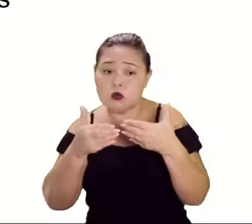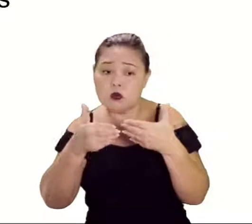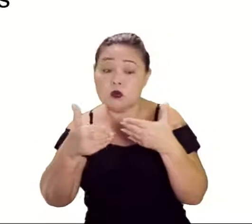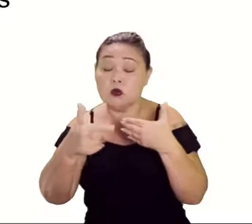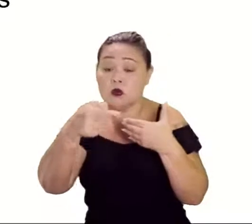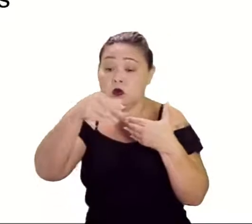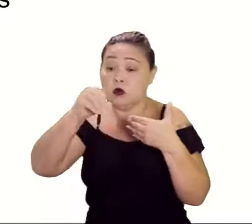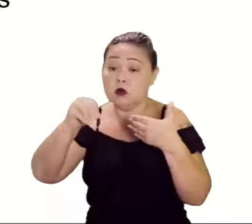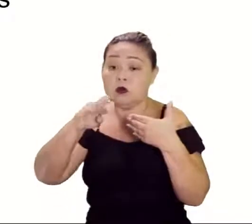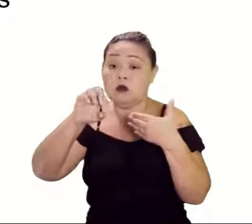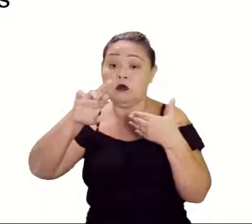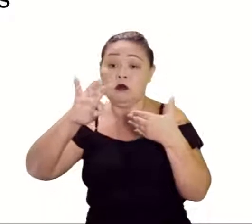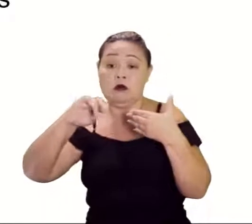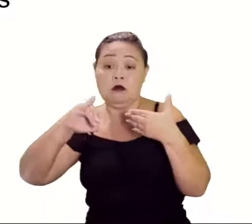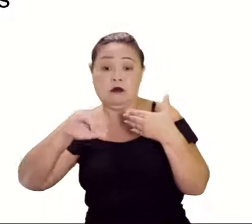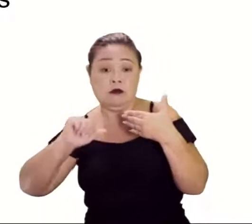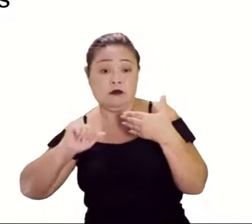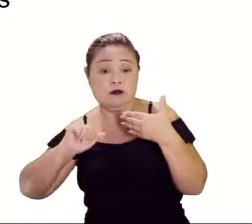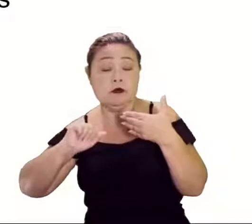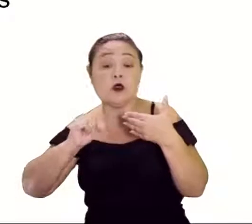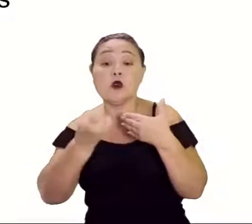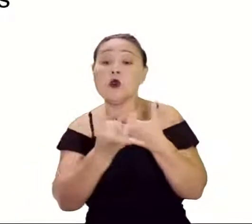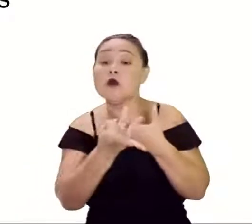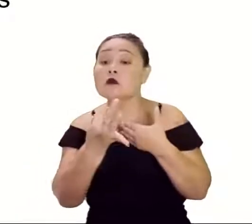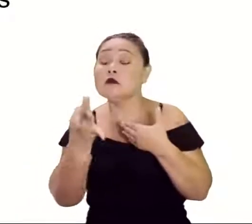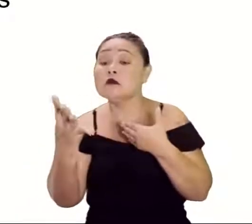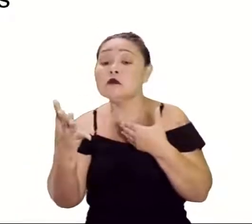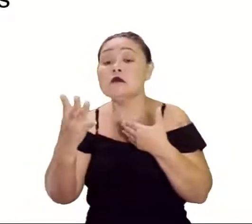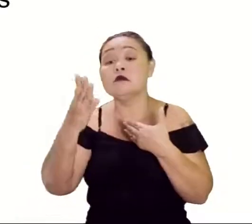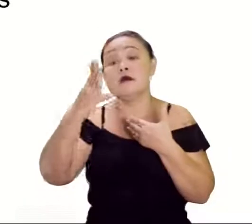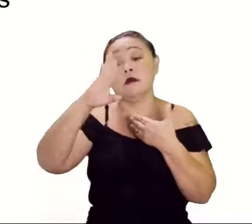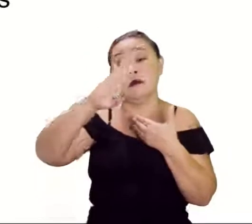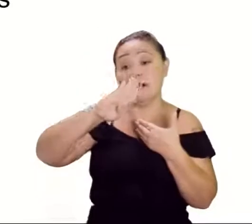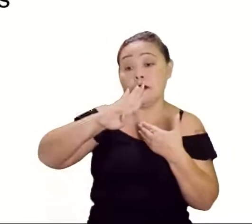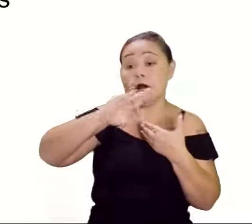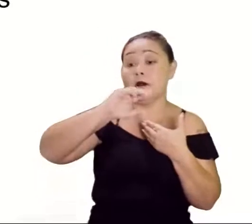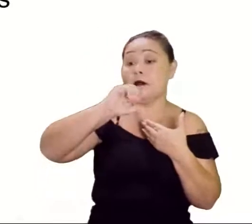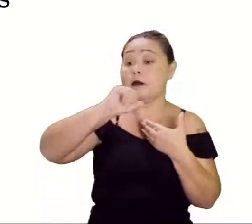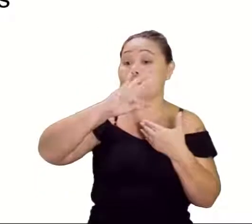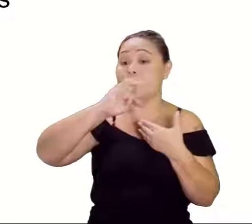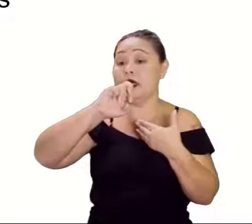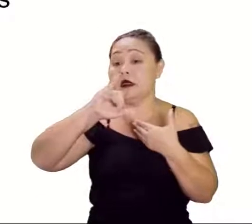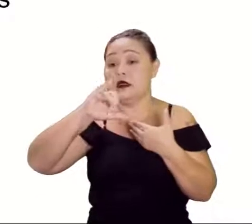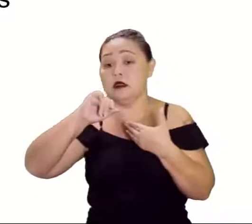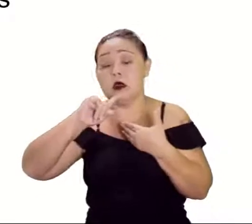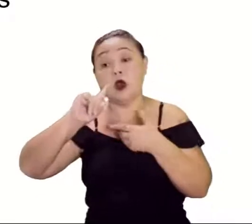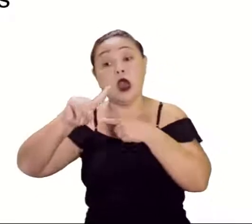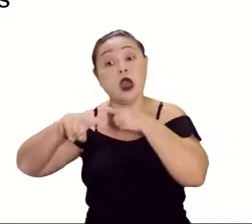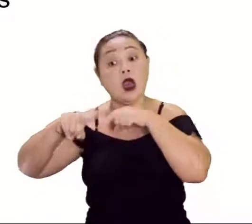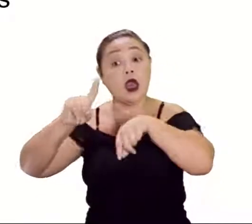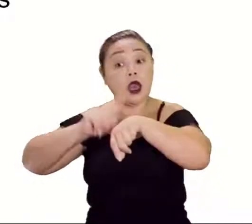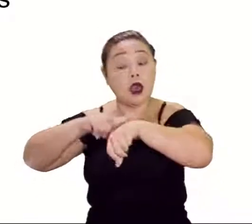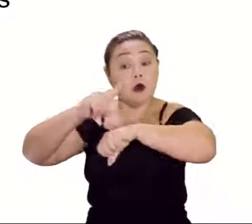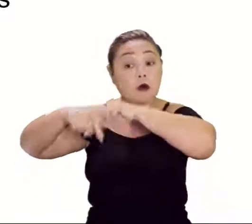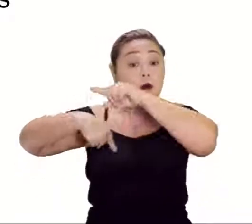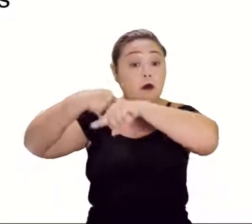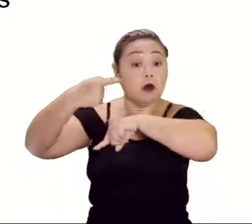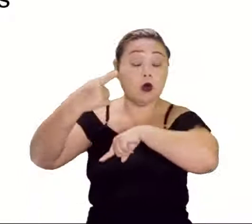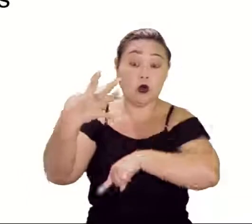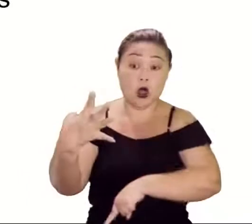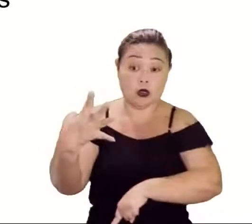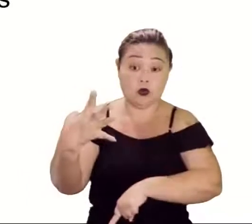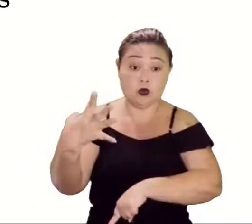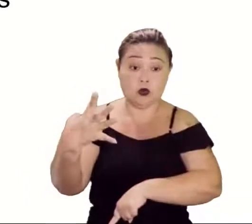inicialmente 700 bactérias, a quantidade de bactérias após 4 horas